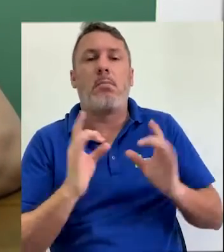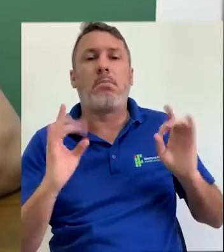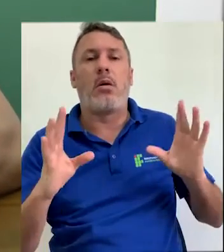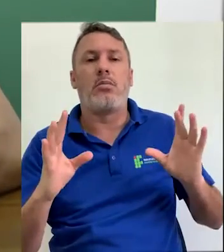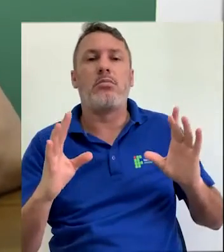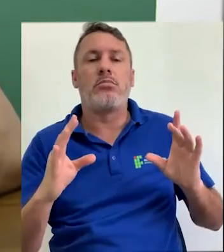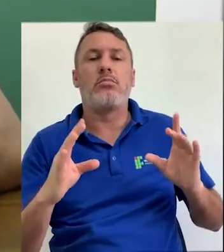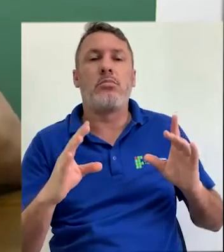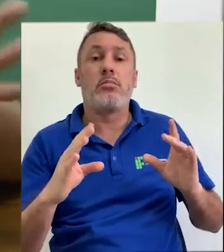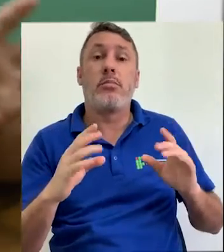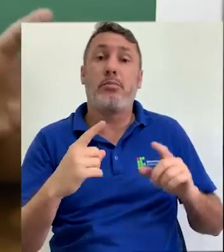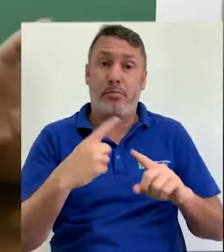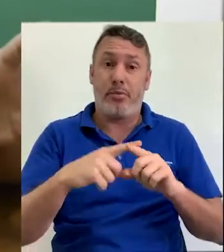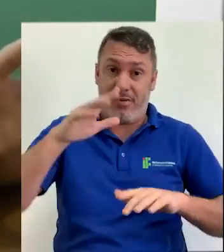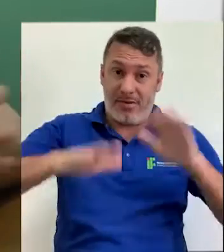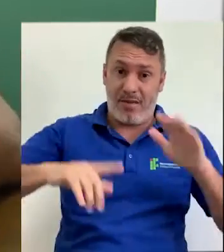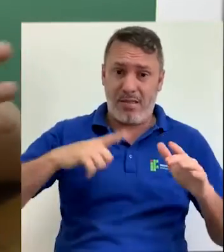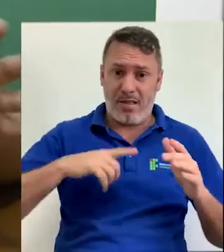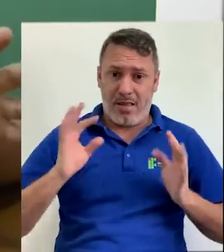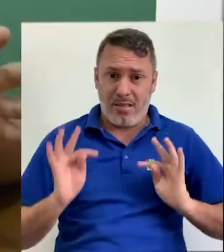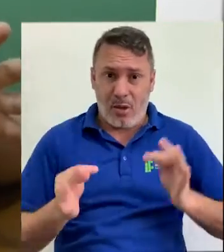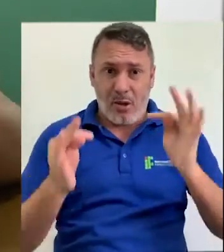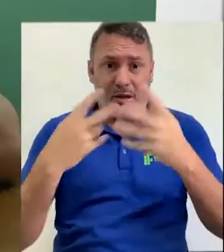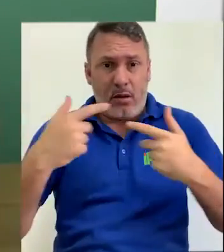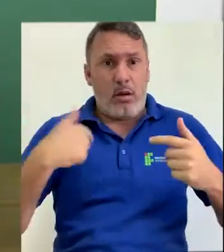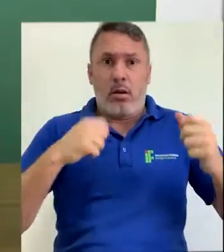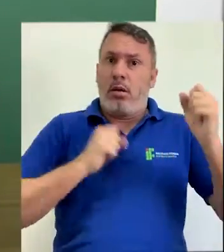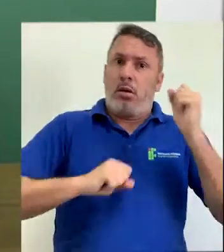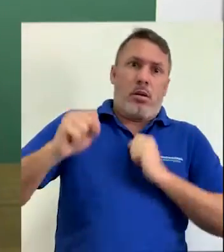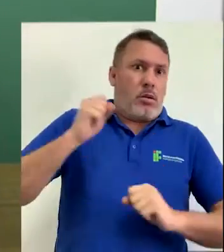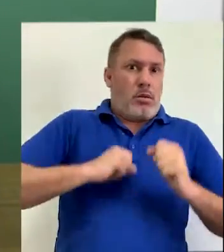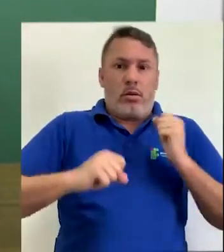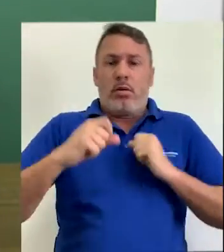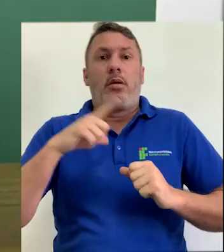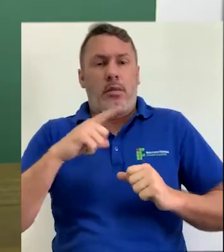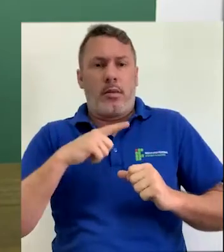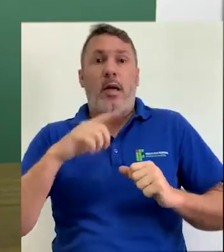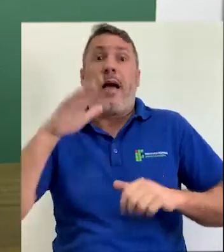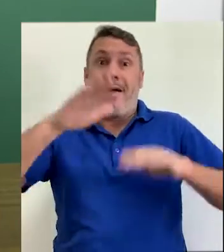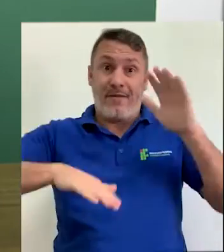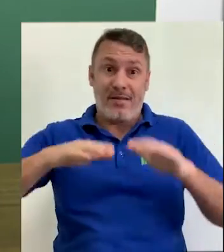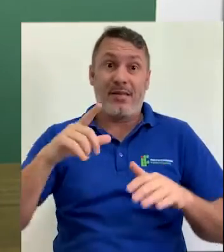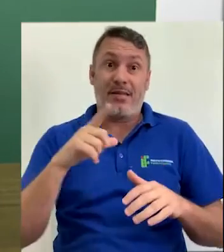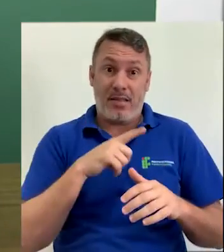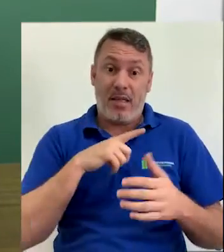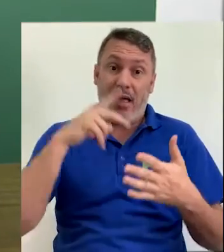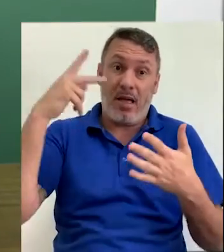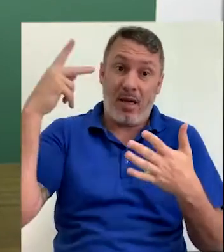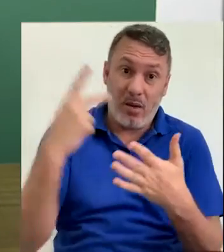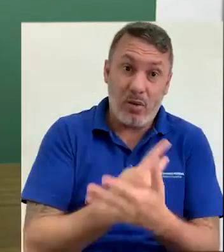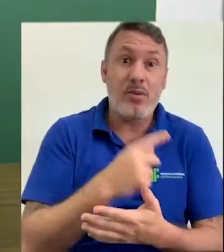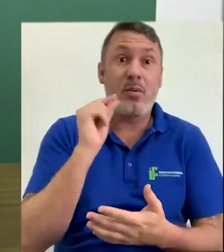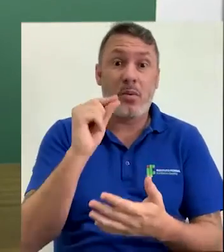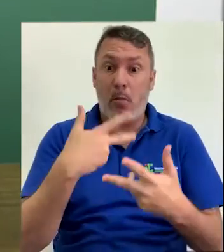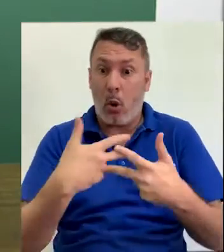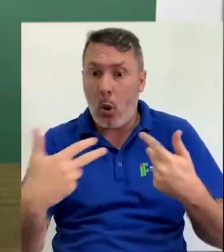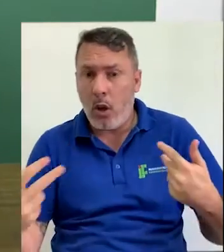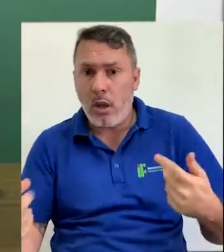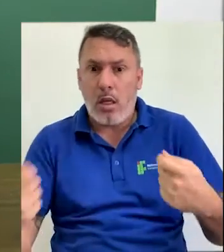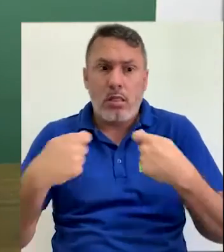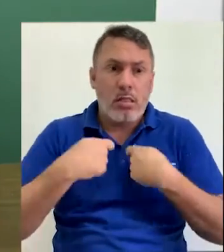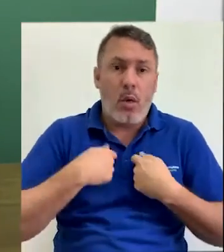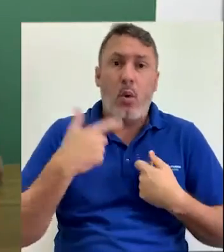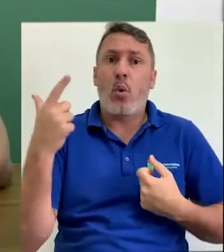Muitas vezes, todo aparato tecnológico naquela ânsia pode despertar um pouquinho de ansiedade,